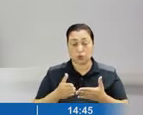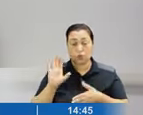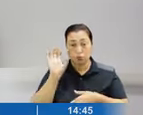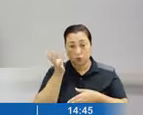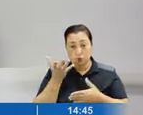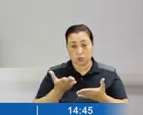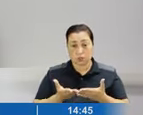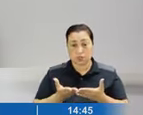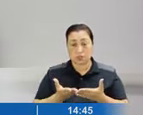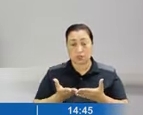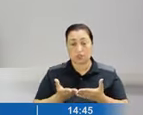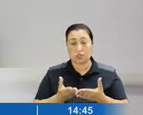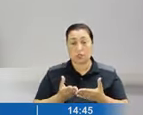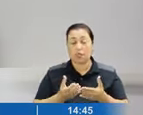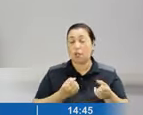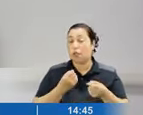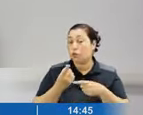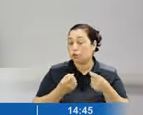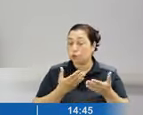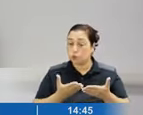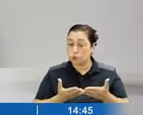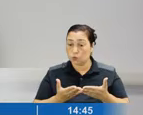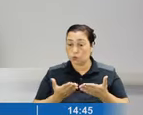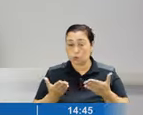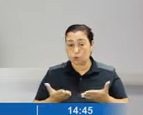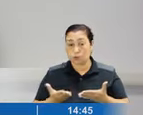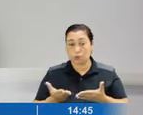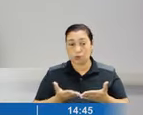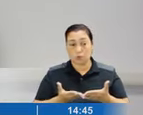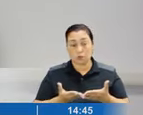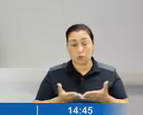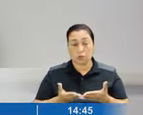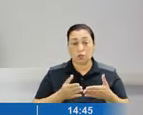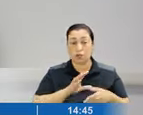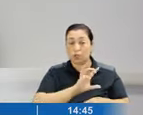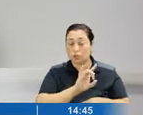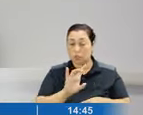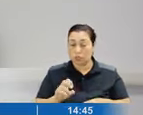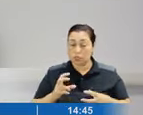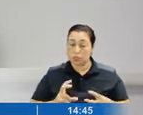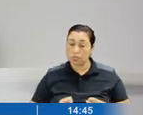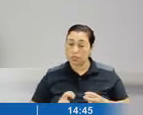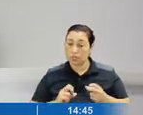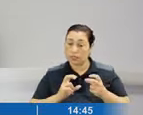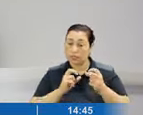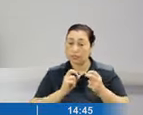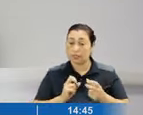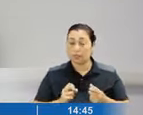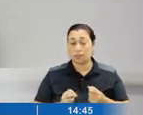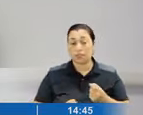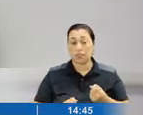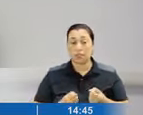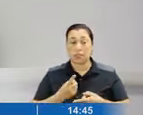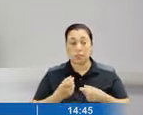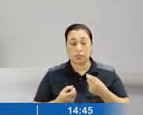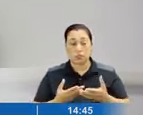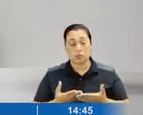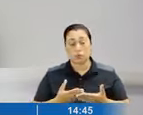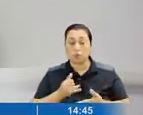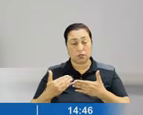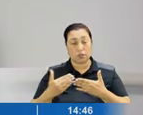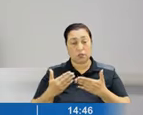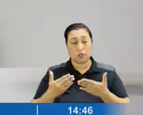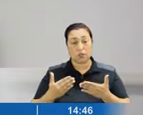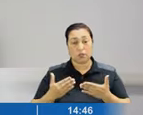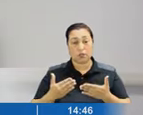ocorra, né? Alguns fatores, e isso vai determinar para cada câncer, né? Alguns fatores são determinantes, por exemplo, o